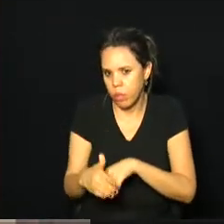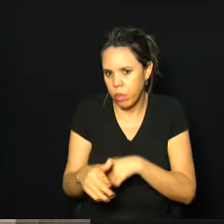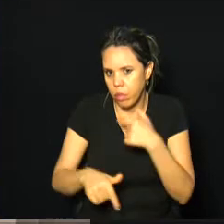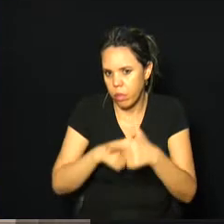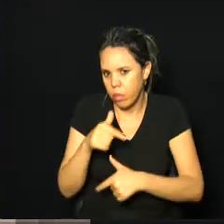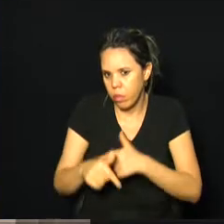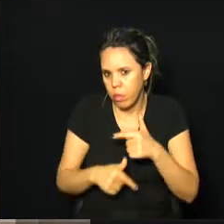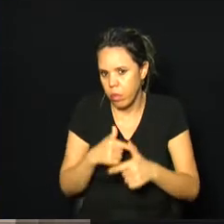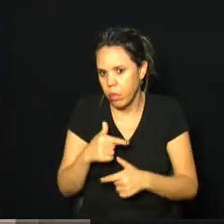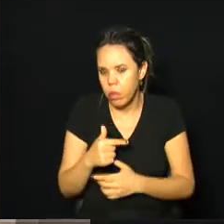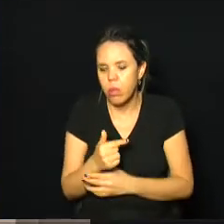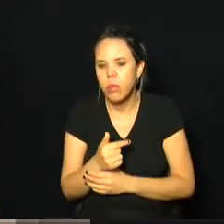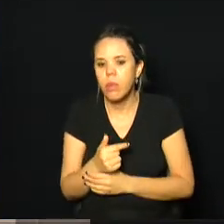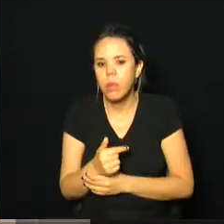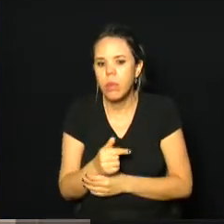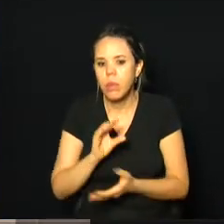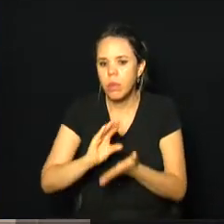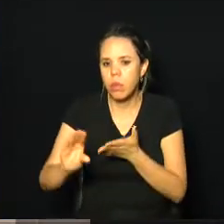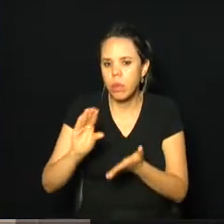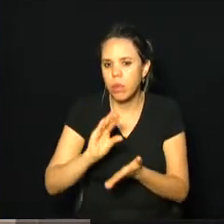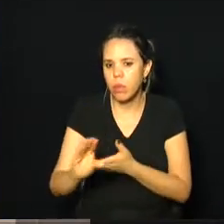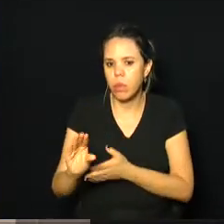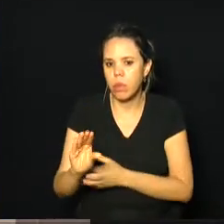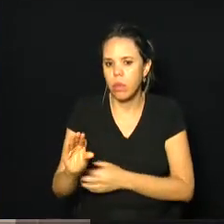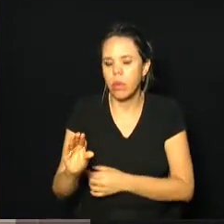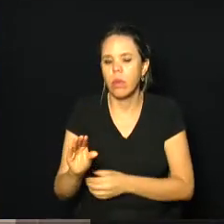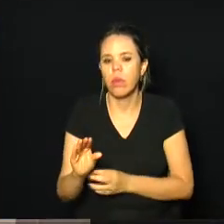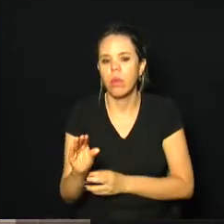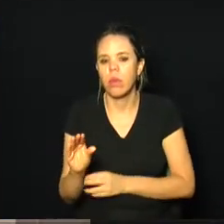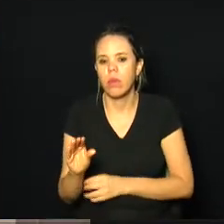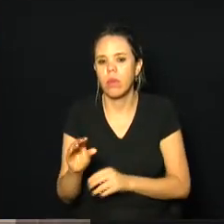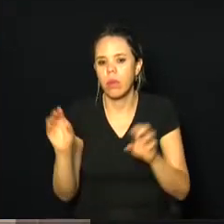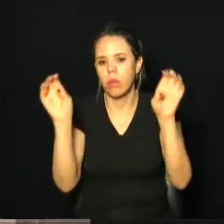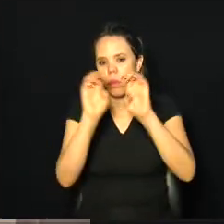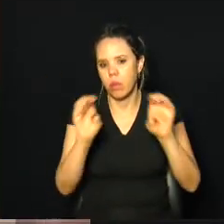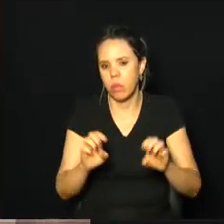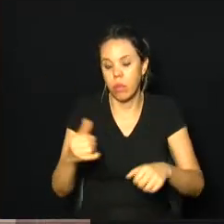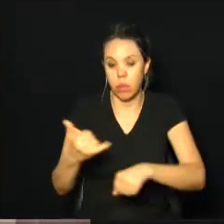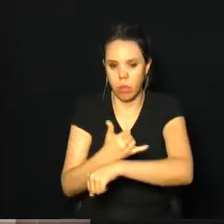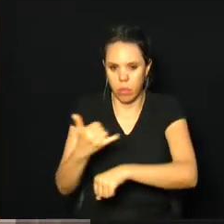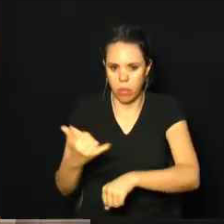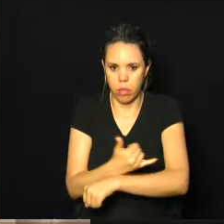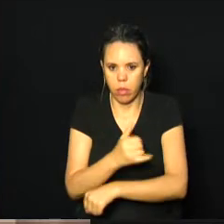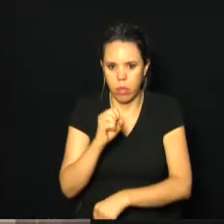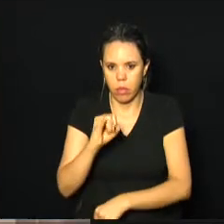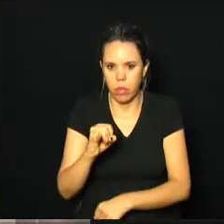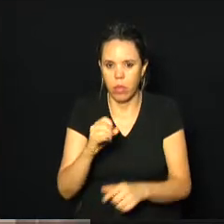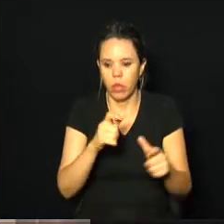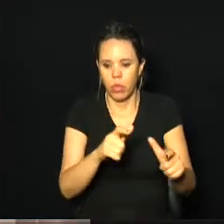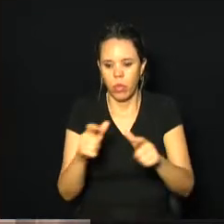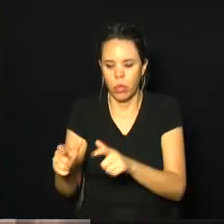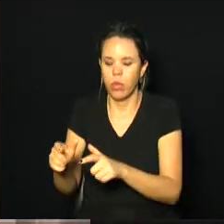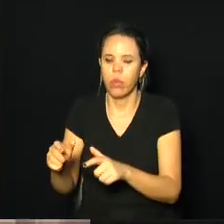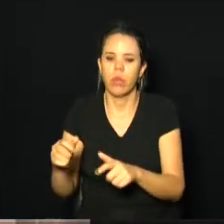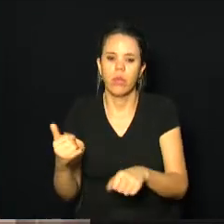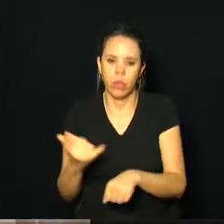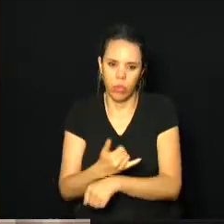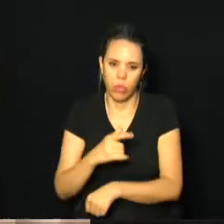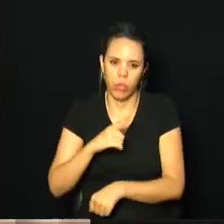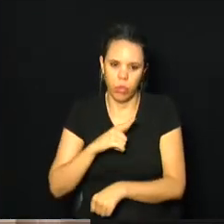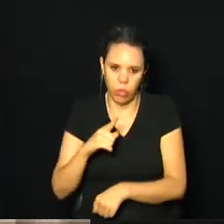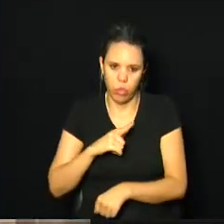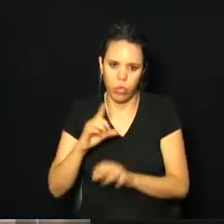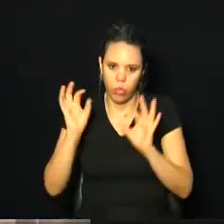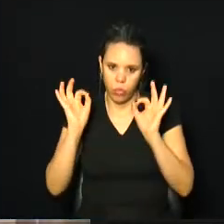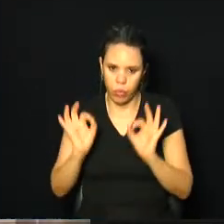trabalho, investimento e infraestrutura. Se o ciclo dessas infraestruturas tiver